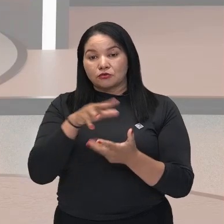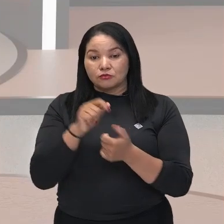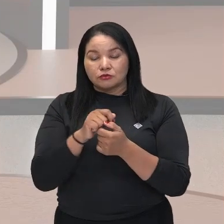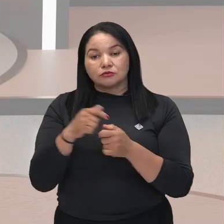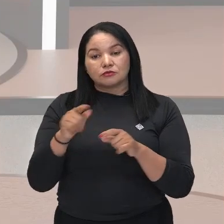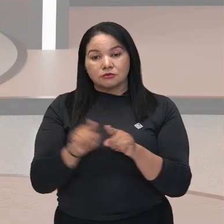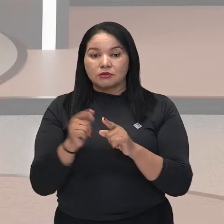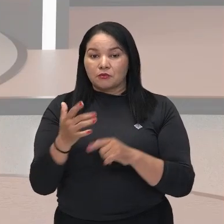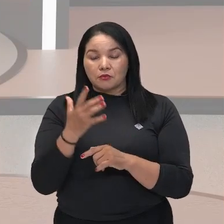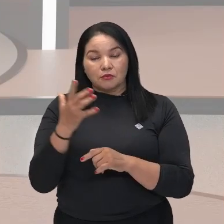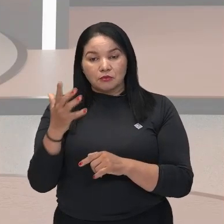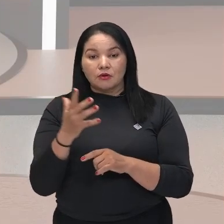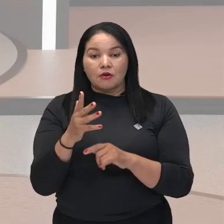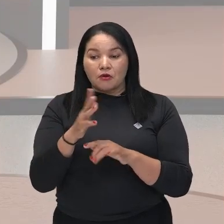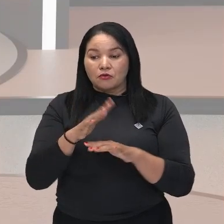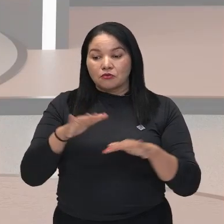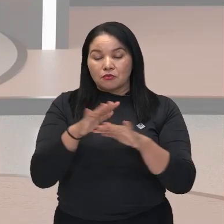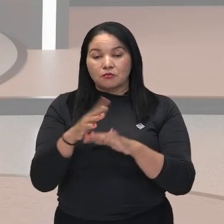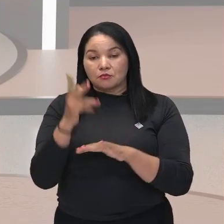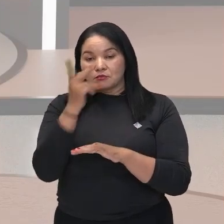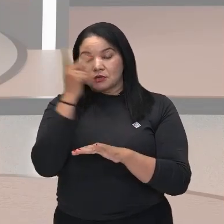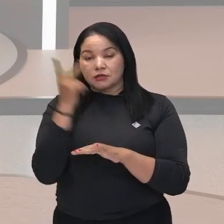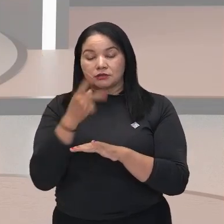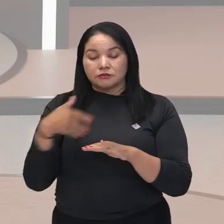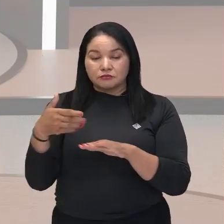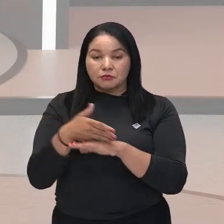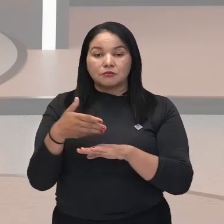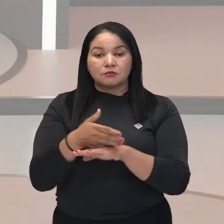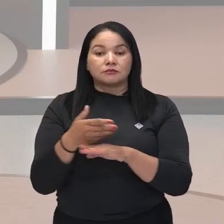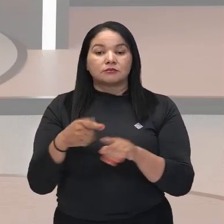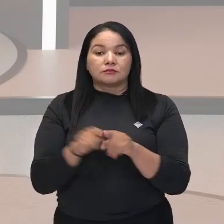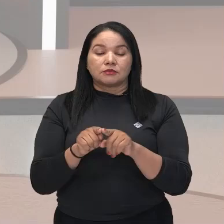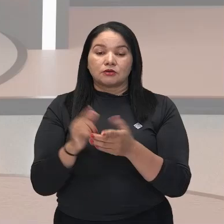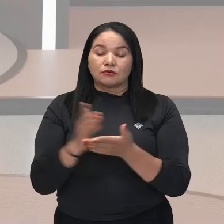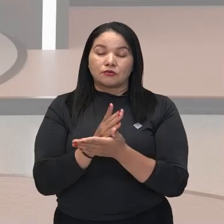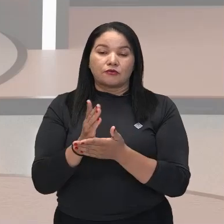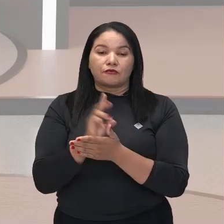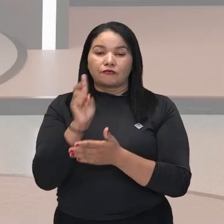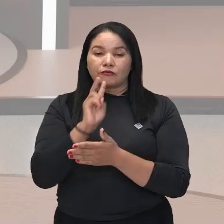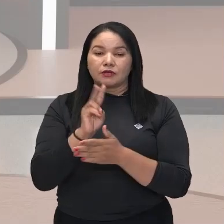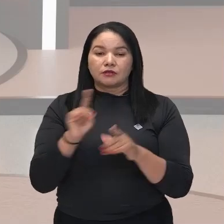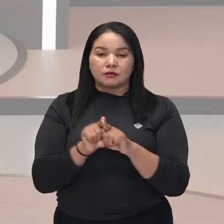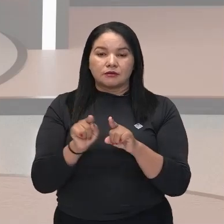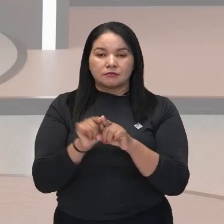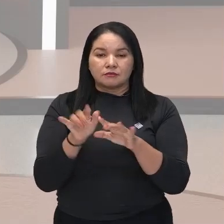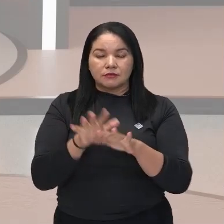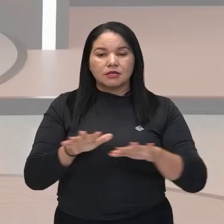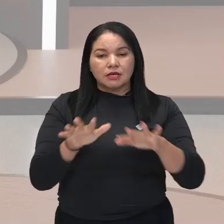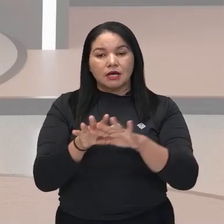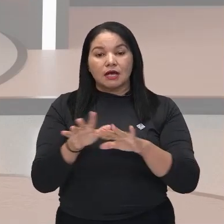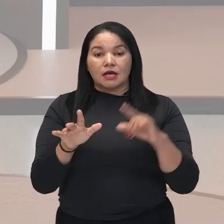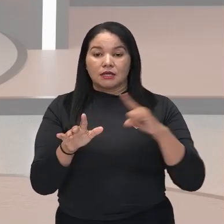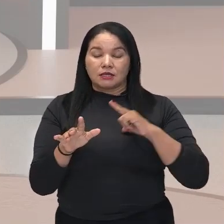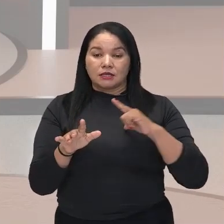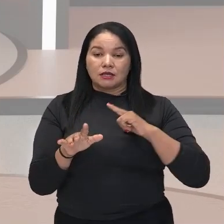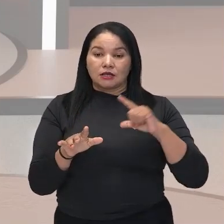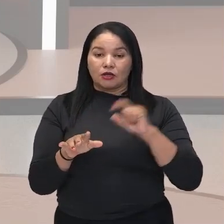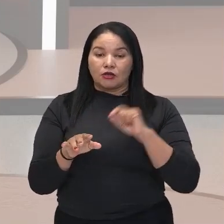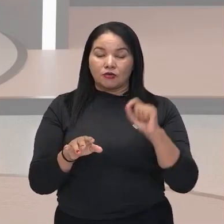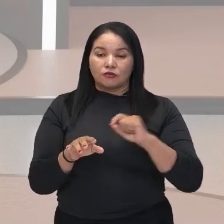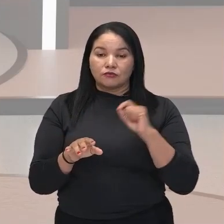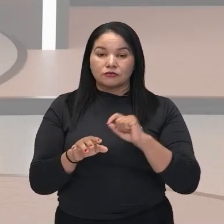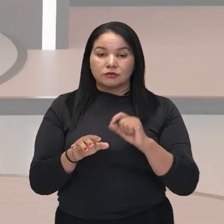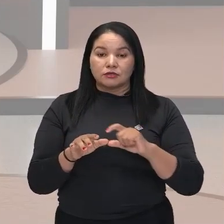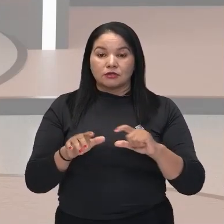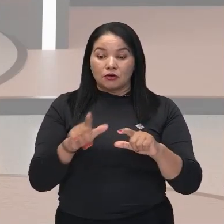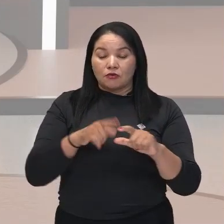muito a atenção de muitos países. E a gente também vai verificar que essa região, gente, por ter essas